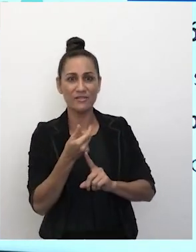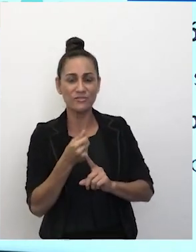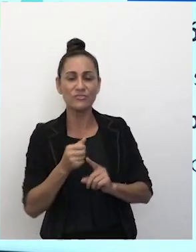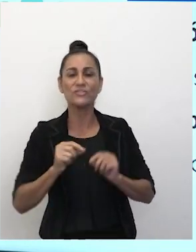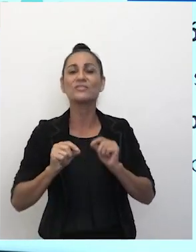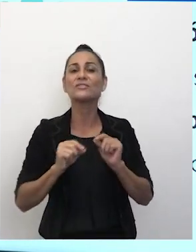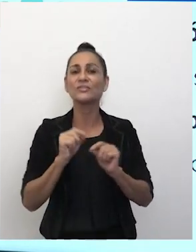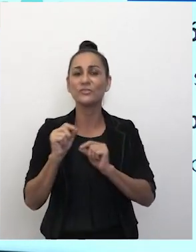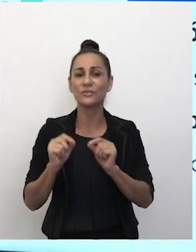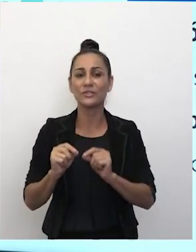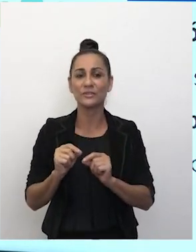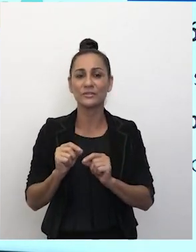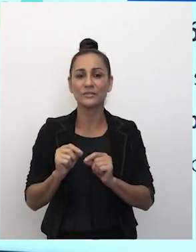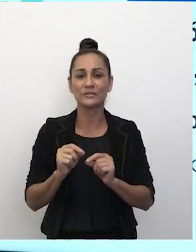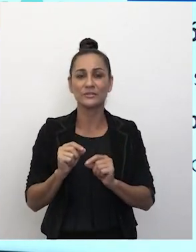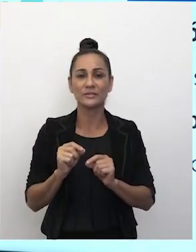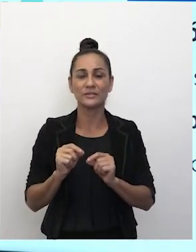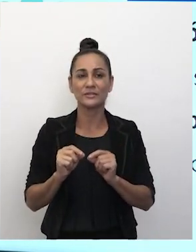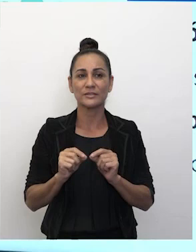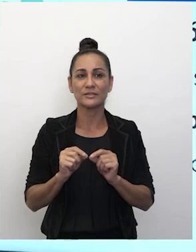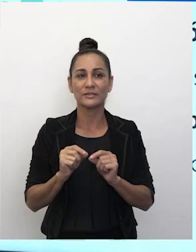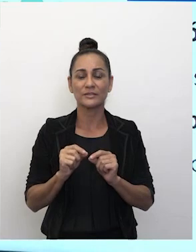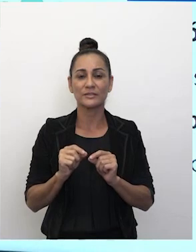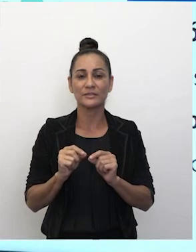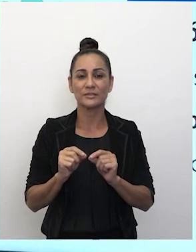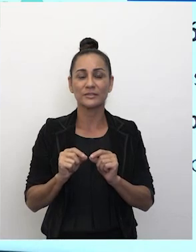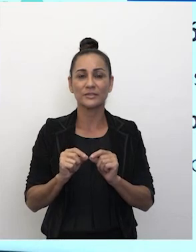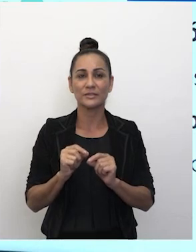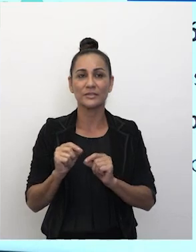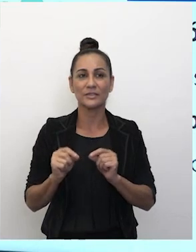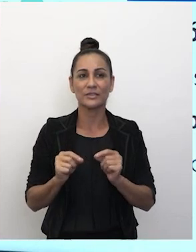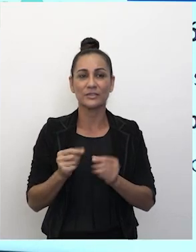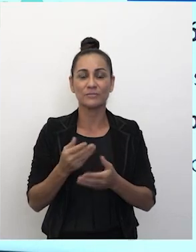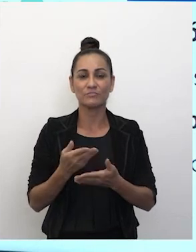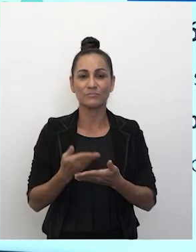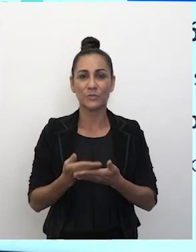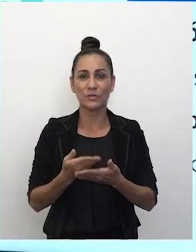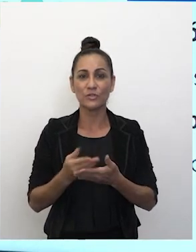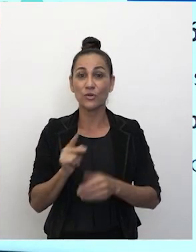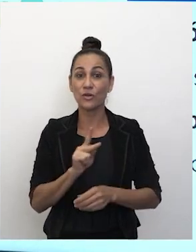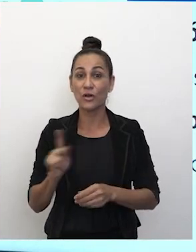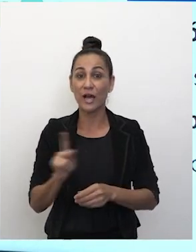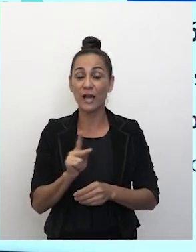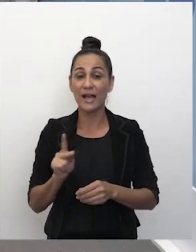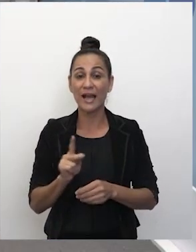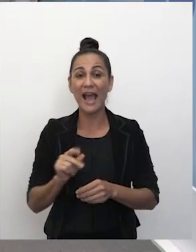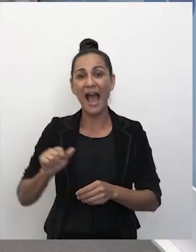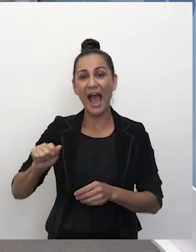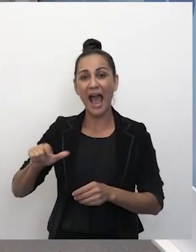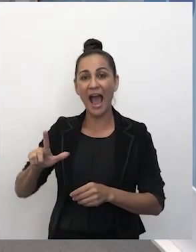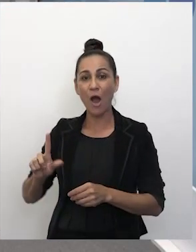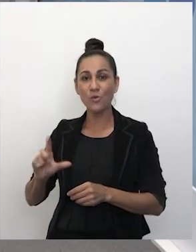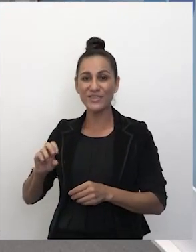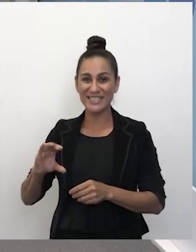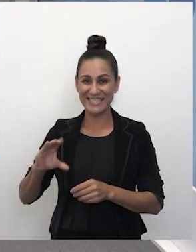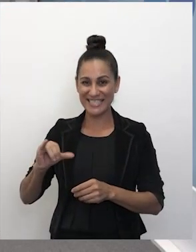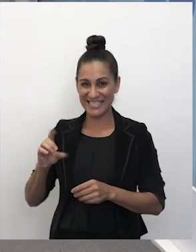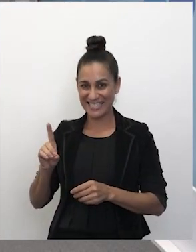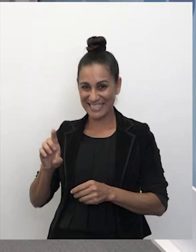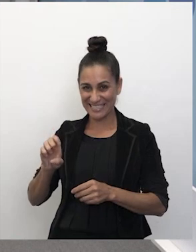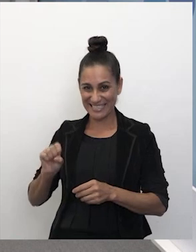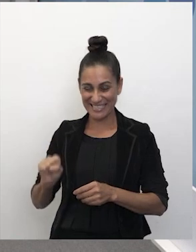vai estar juntinho com vocês, professores e estudantes, nas interações via chat, é o professor Alcides Guerreiro. Tudo bem,